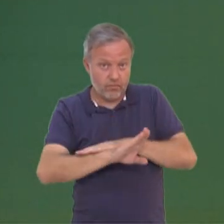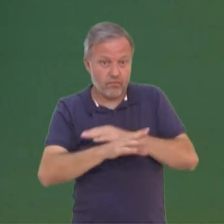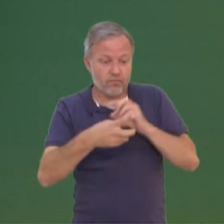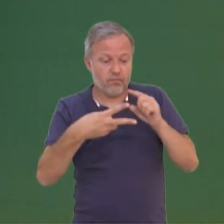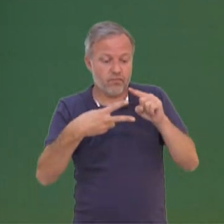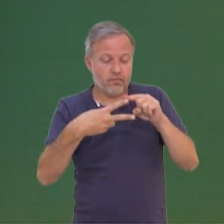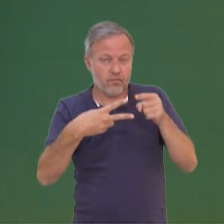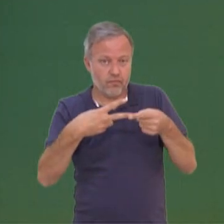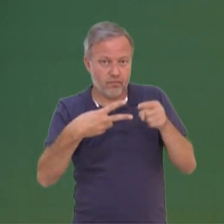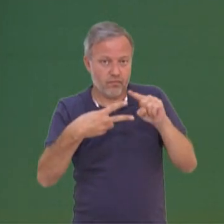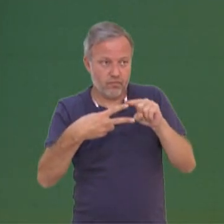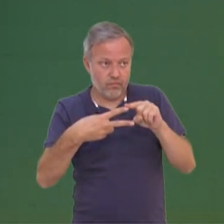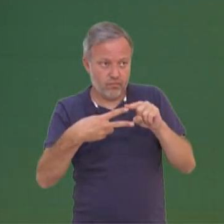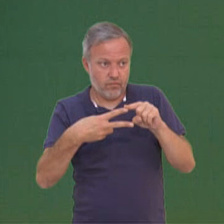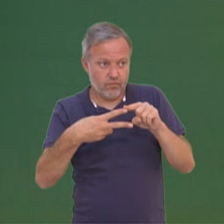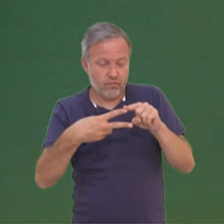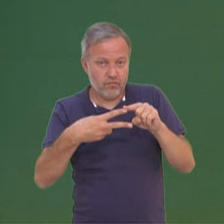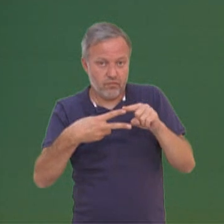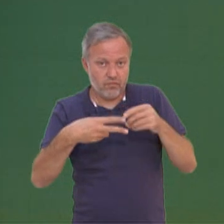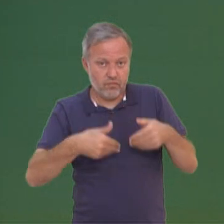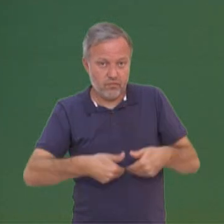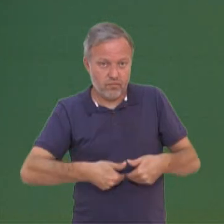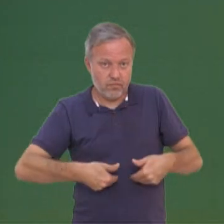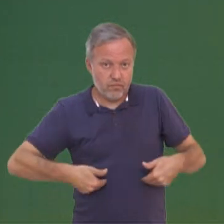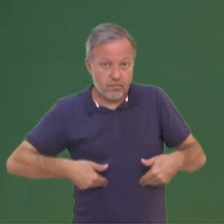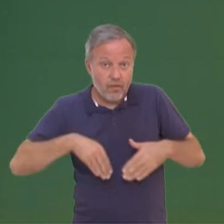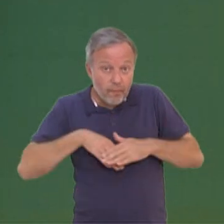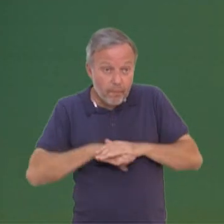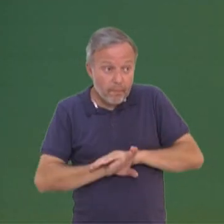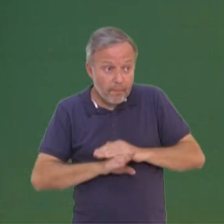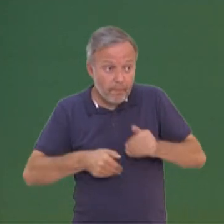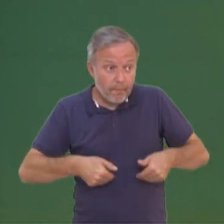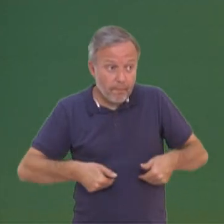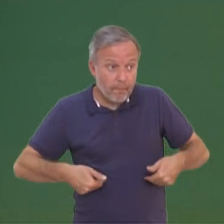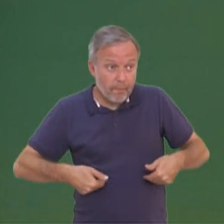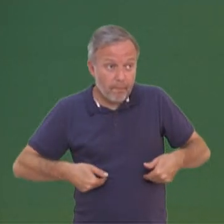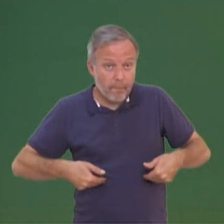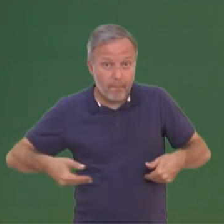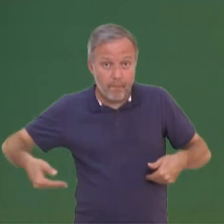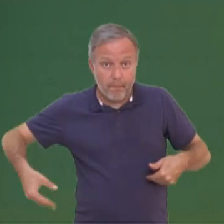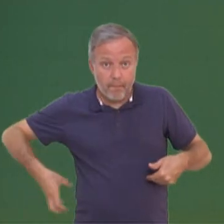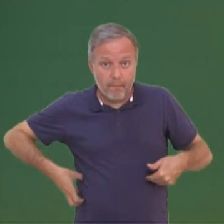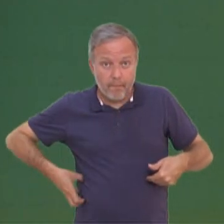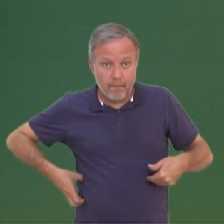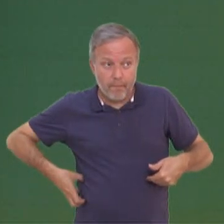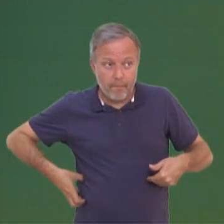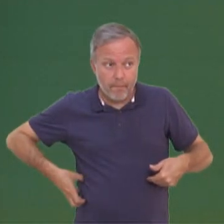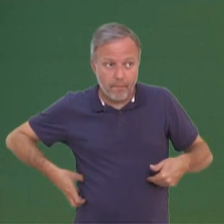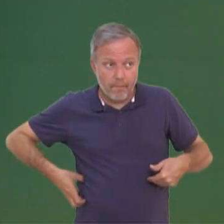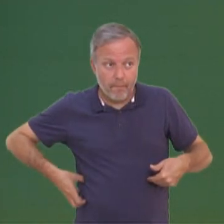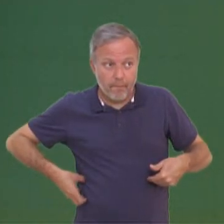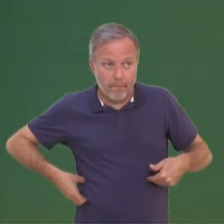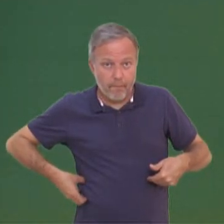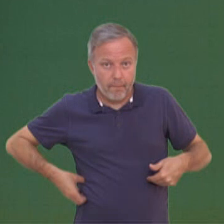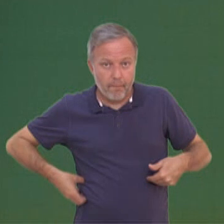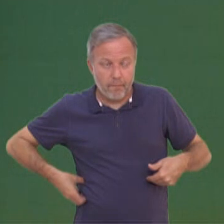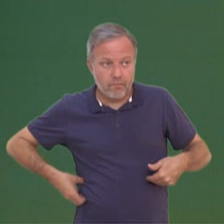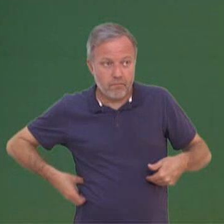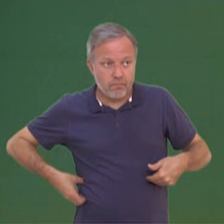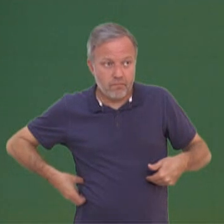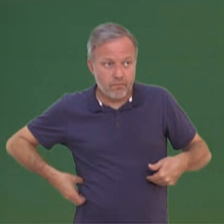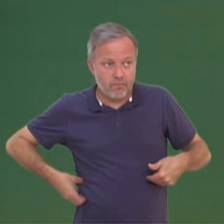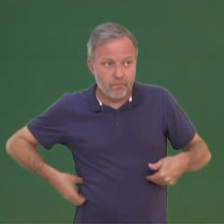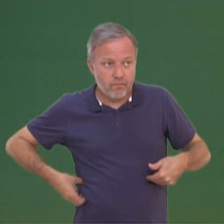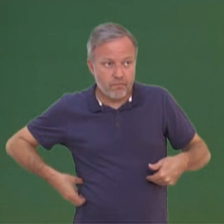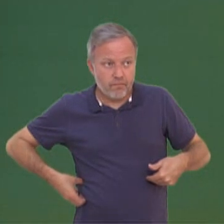maneiras. Primeira maneira, glicogênio no fígado. Segunda maneira, triglicerídeos, gordura. Ótimo.